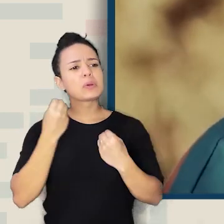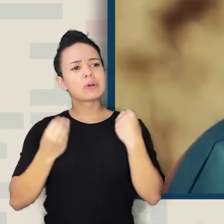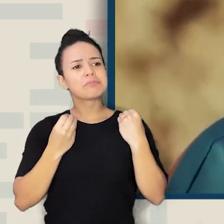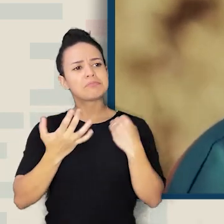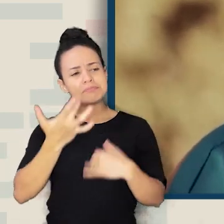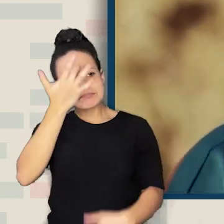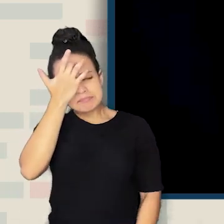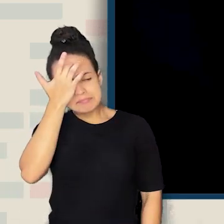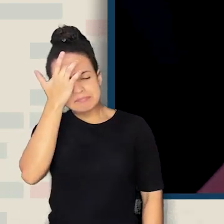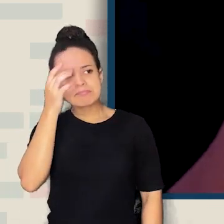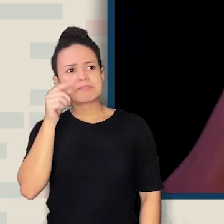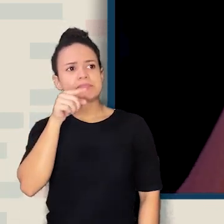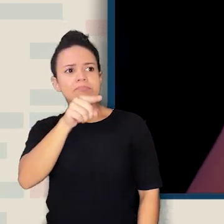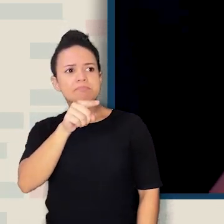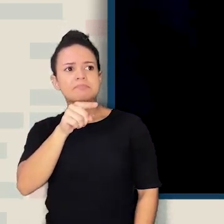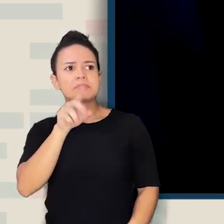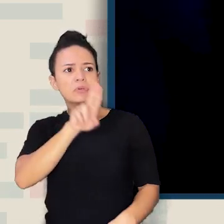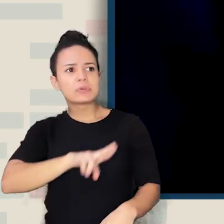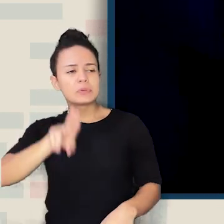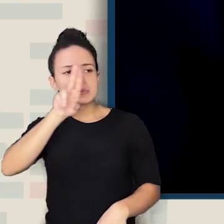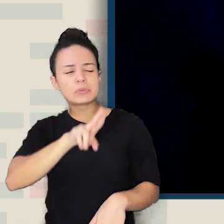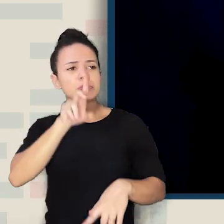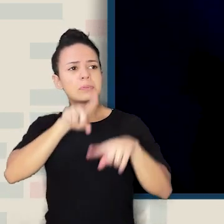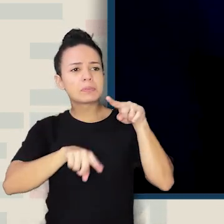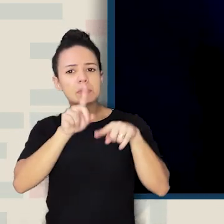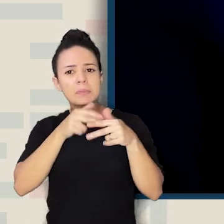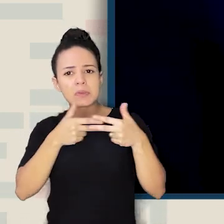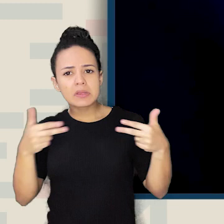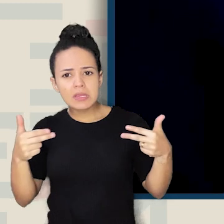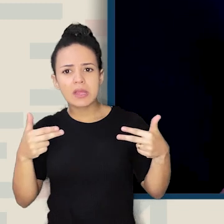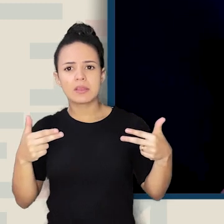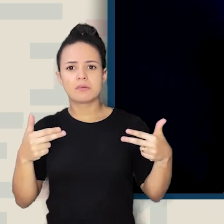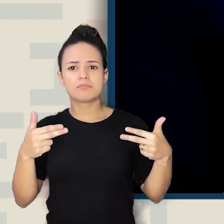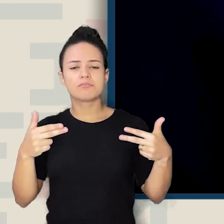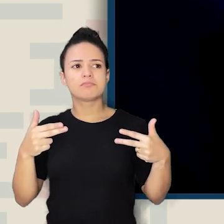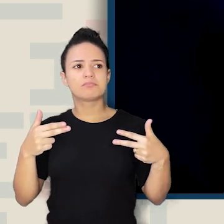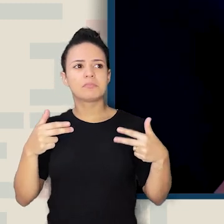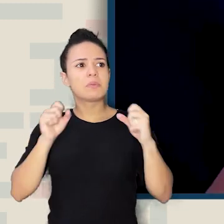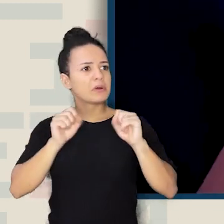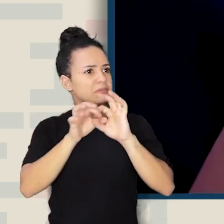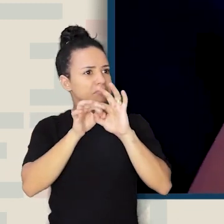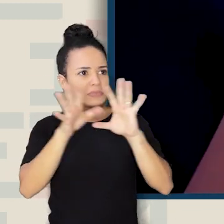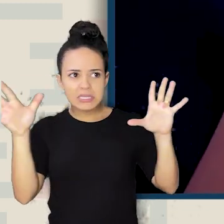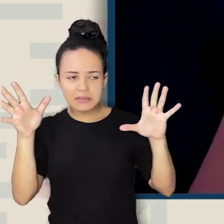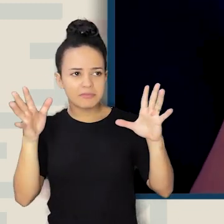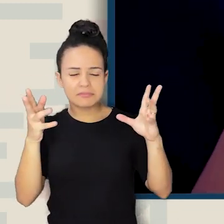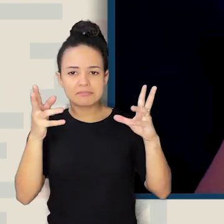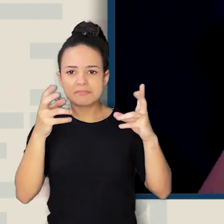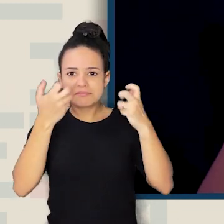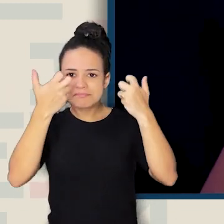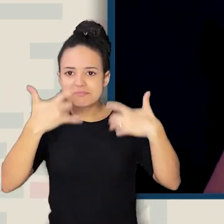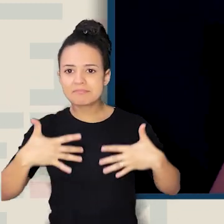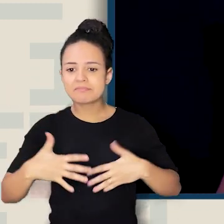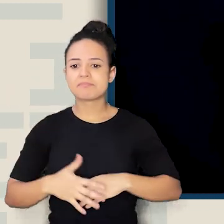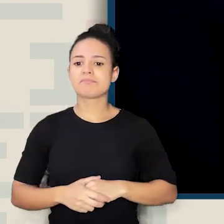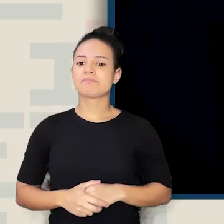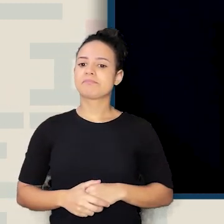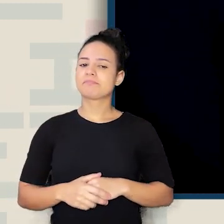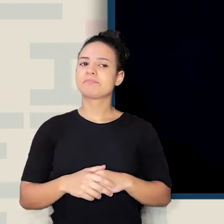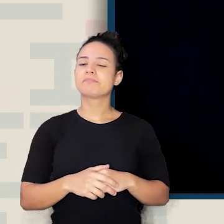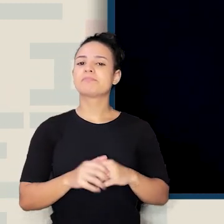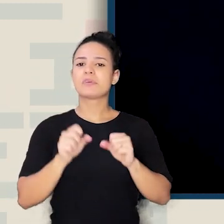menor. Como é que funciona a memorização sua com relação a esse aparelho, os aparelhos? Você vai escrever pra gente, fica à vontade.